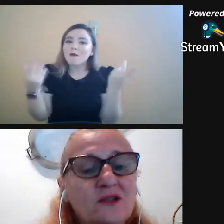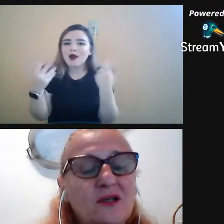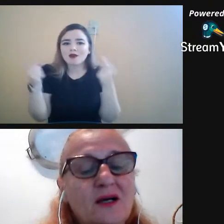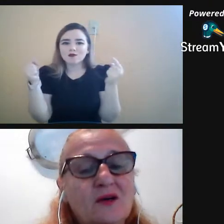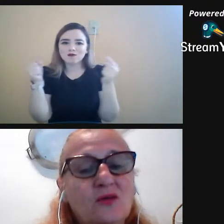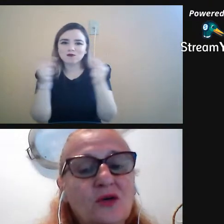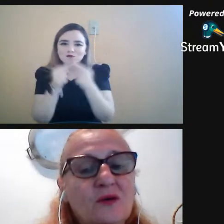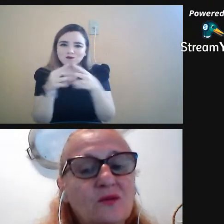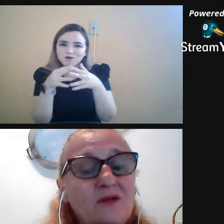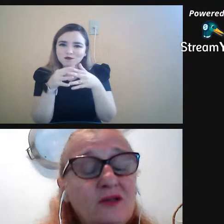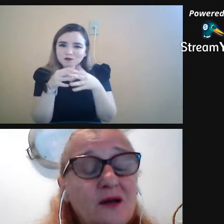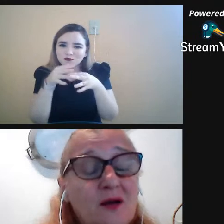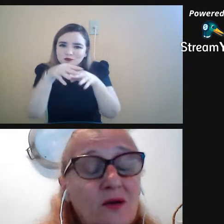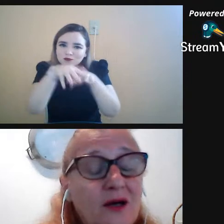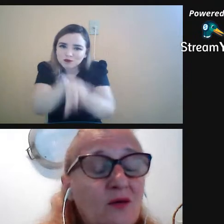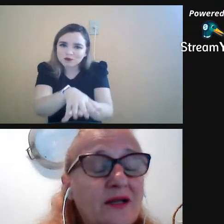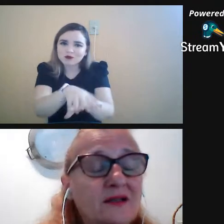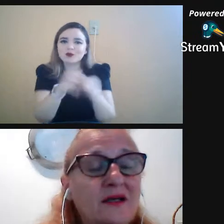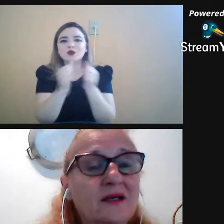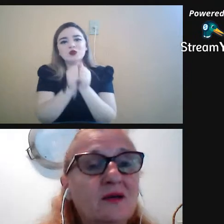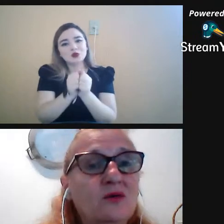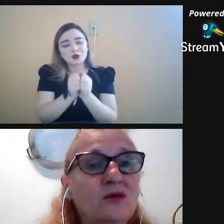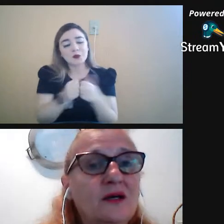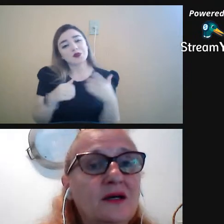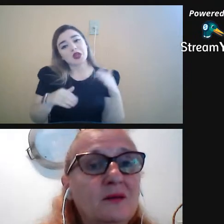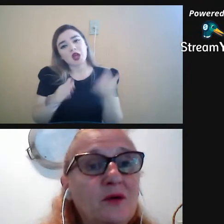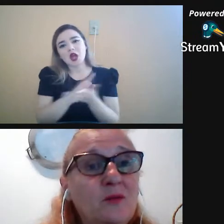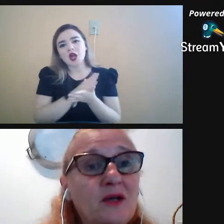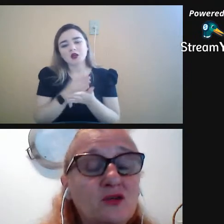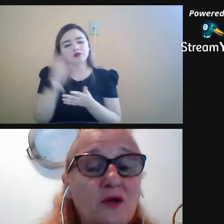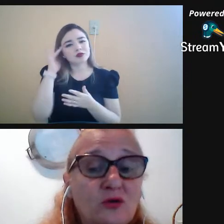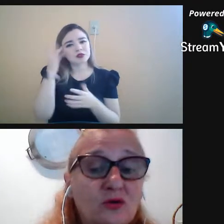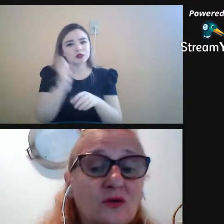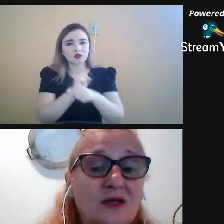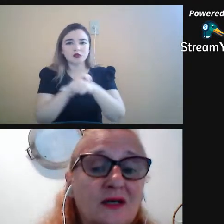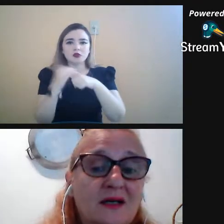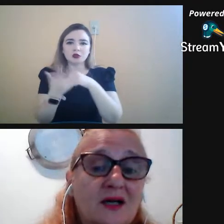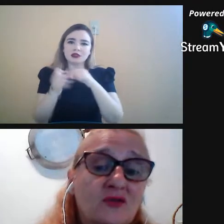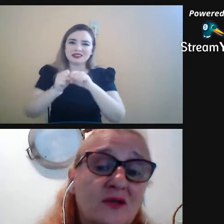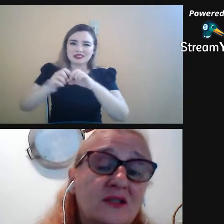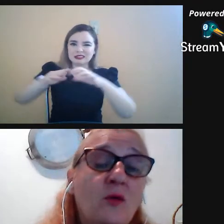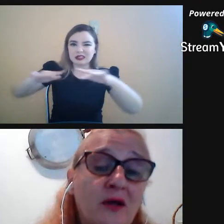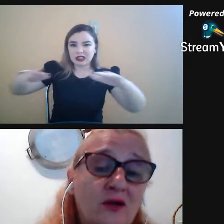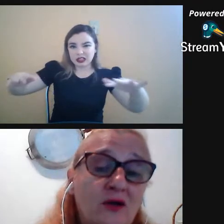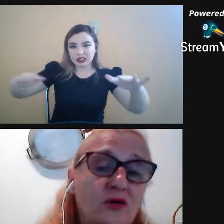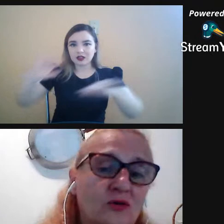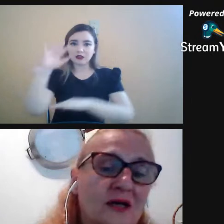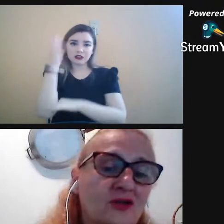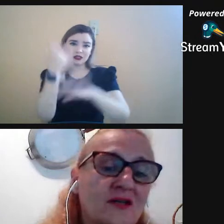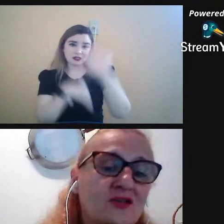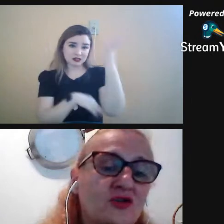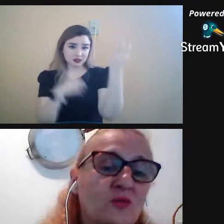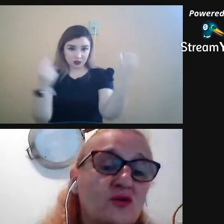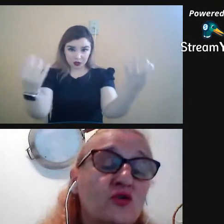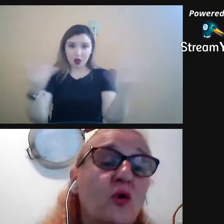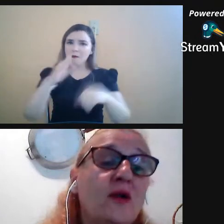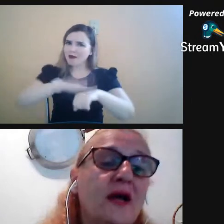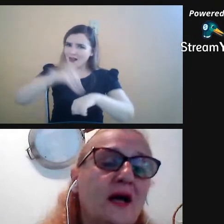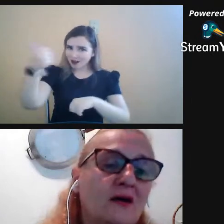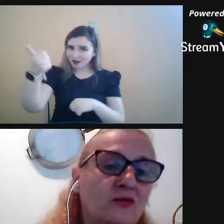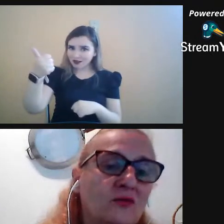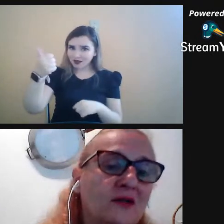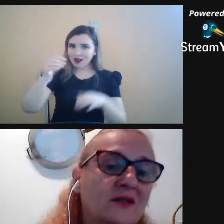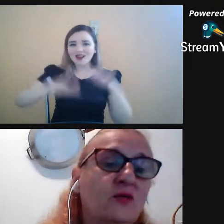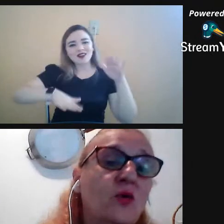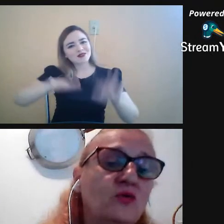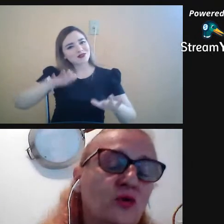realmente devido à quarentena, a meio ambiente melhorou, às vezes não melhorou. Às vezes a gente começou